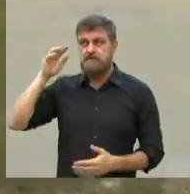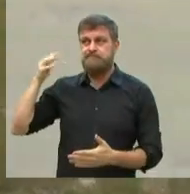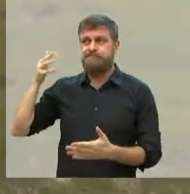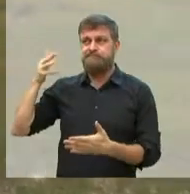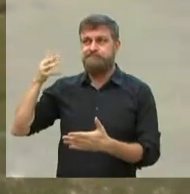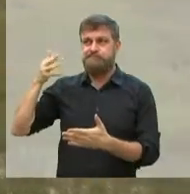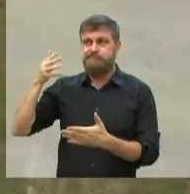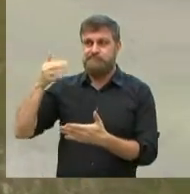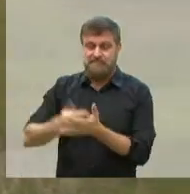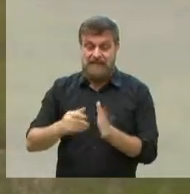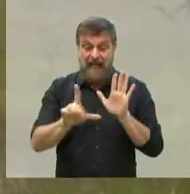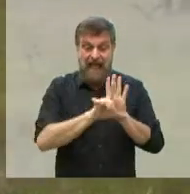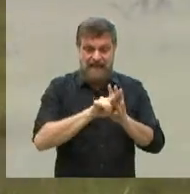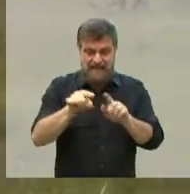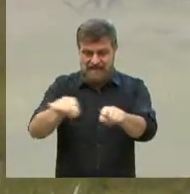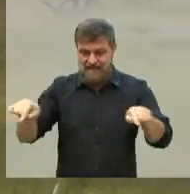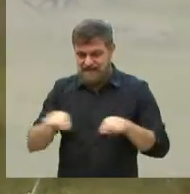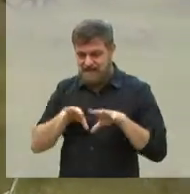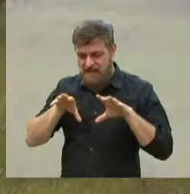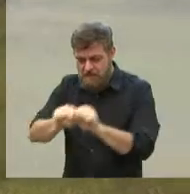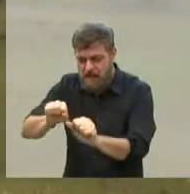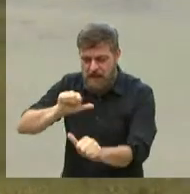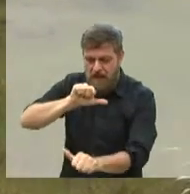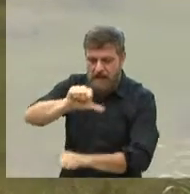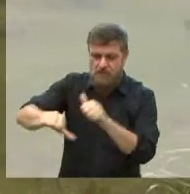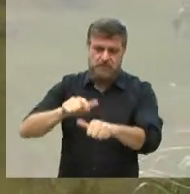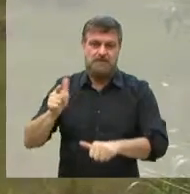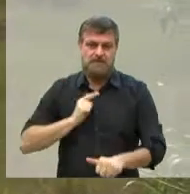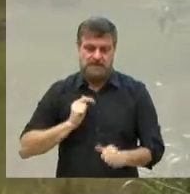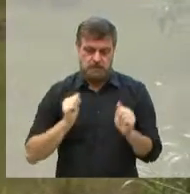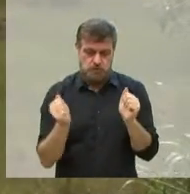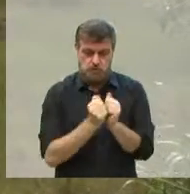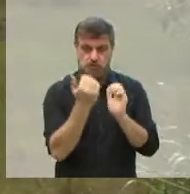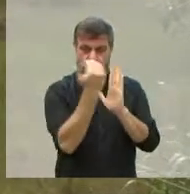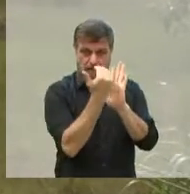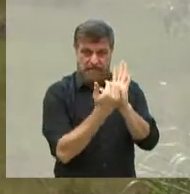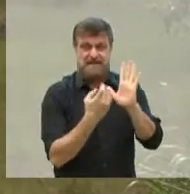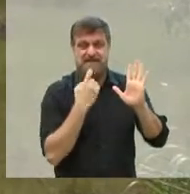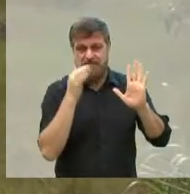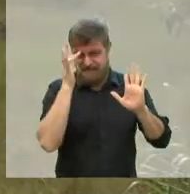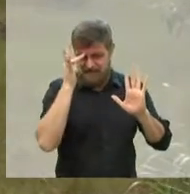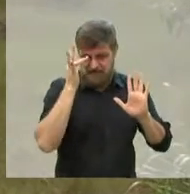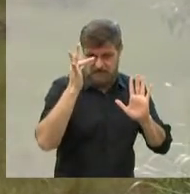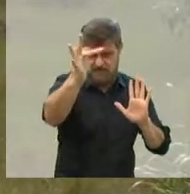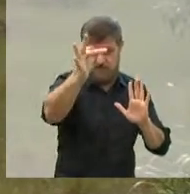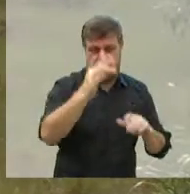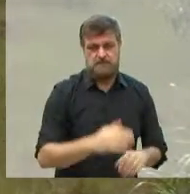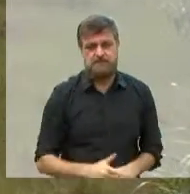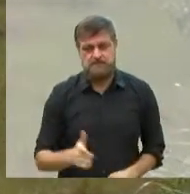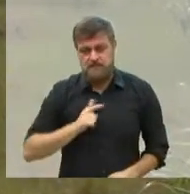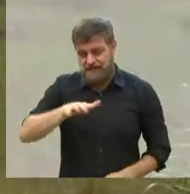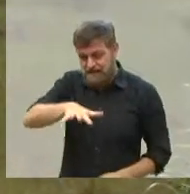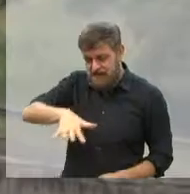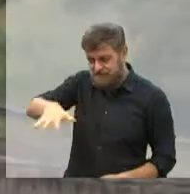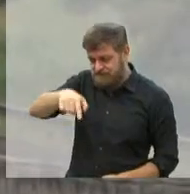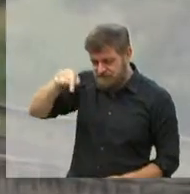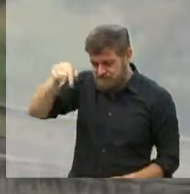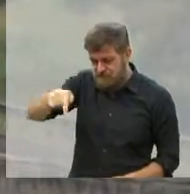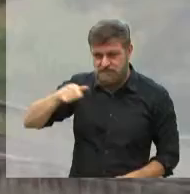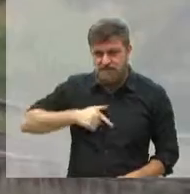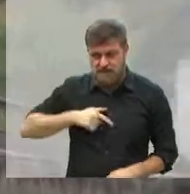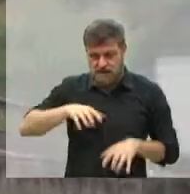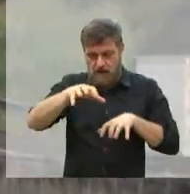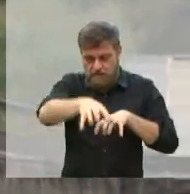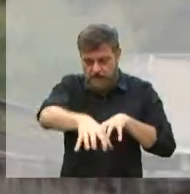uso e ocupação do solo mudou tudo isso, junto, claro, com o plano diretor. Hoje nós temos dentro da região as áreas que